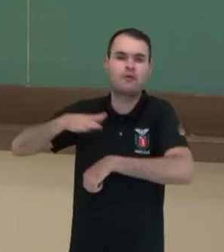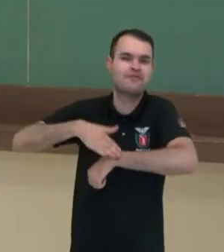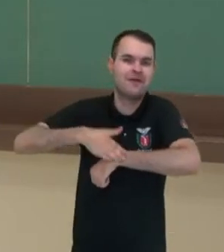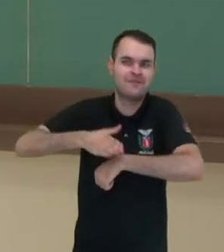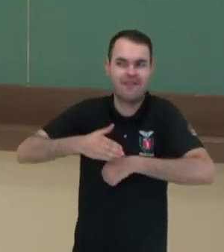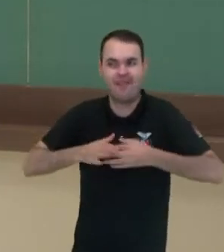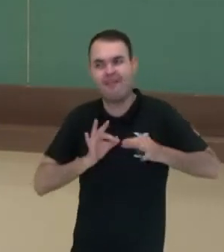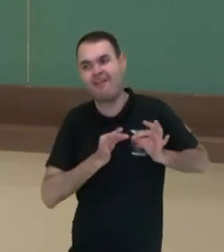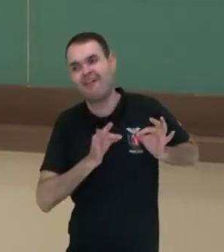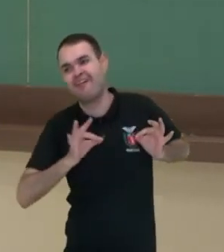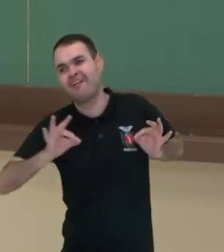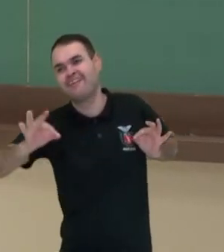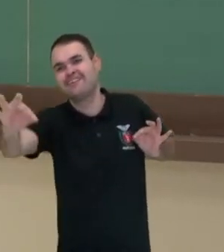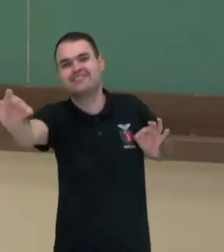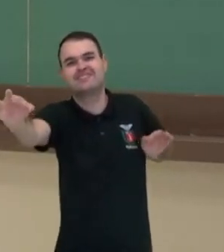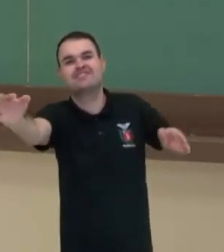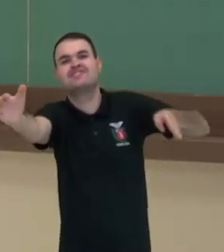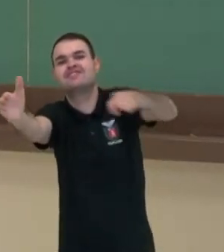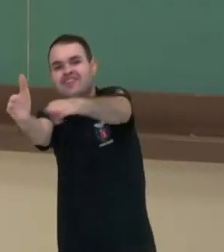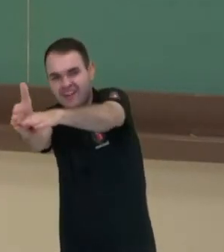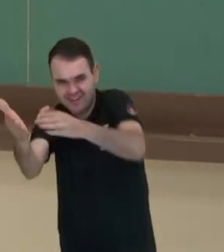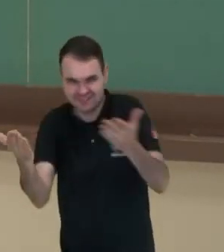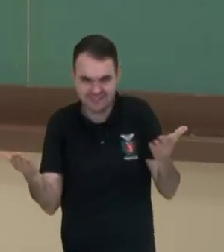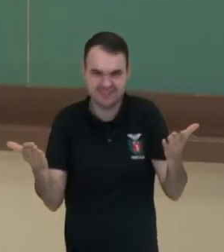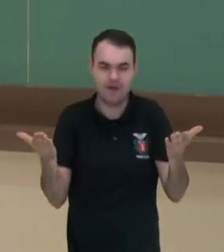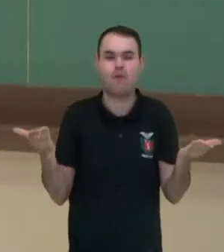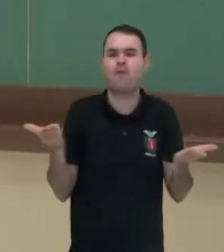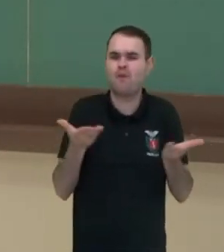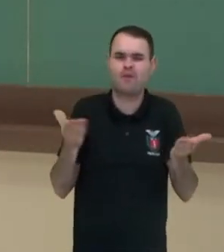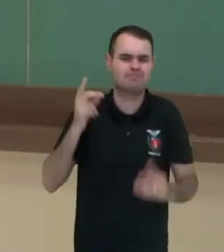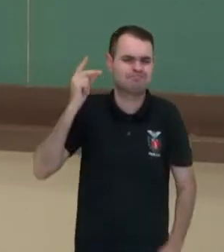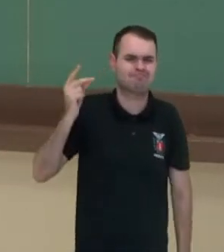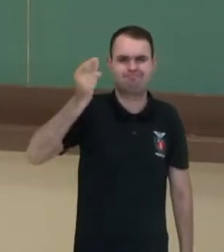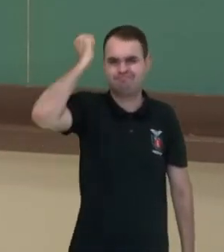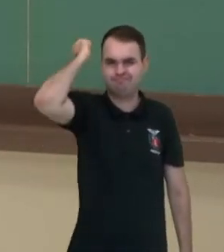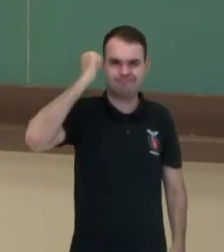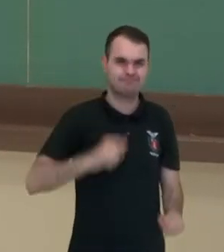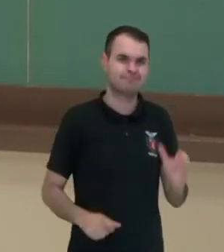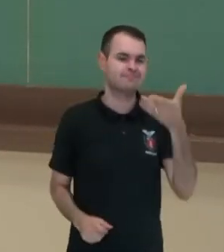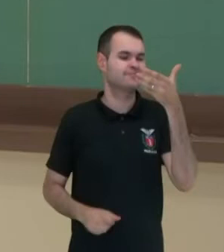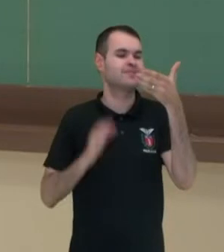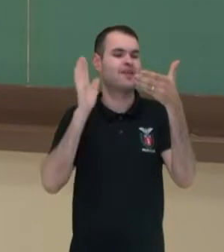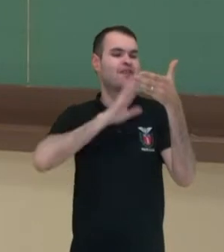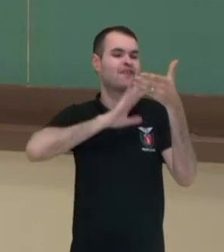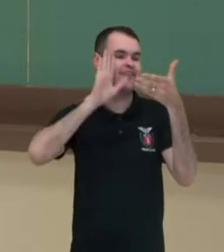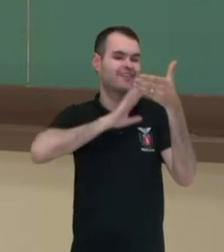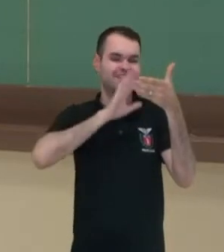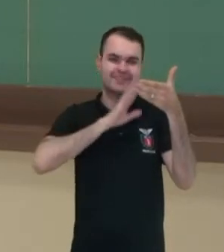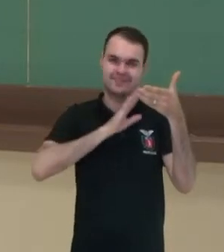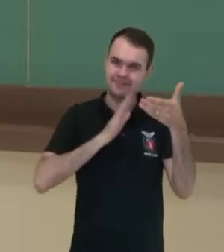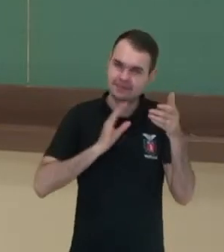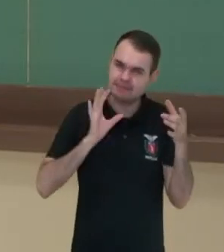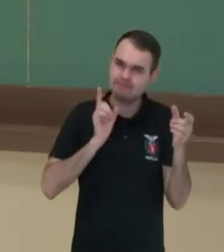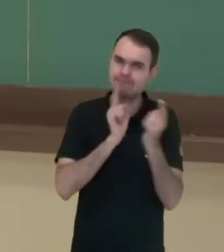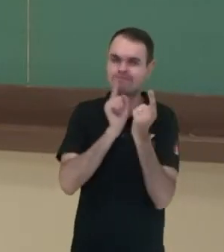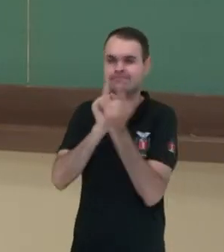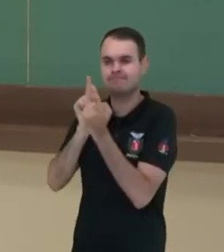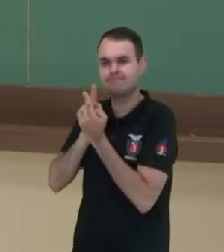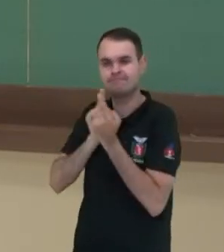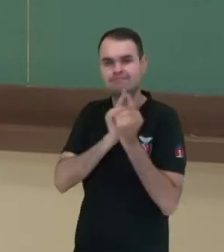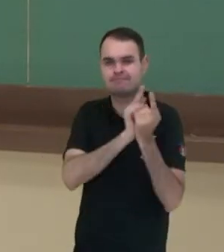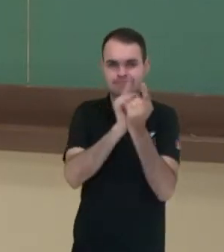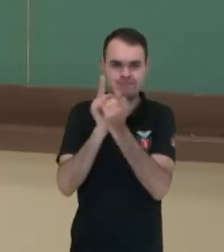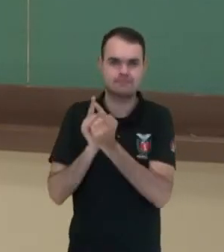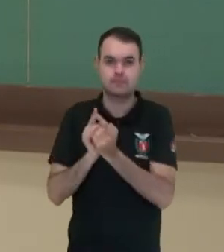carta demorava para se chegar em outro lugar? Hoje, com uma videochamada, conseguimos encurtar, inclusive, as distâncias entre as pessoas